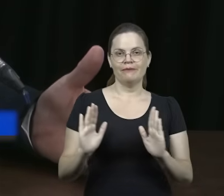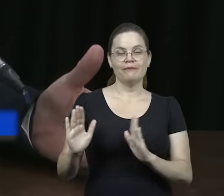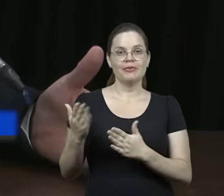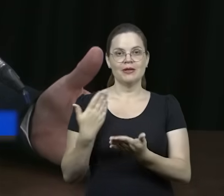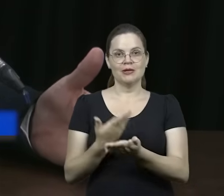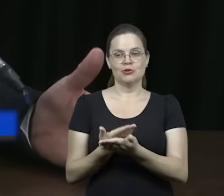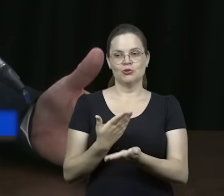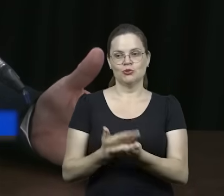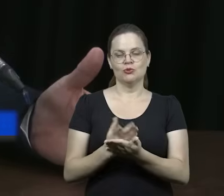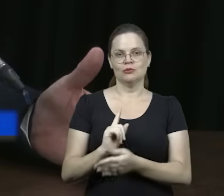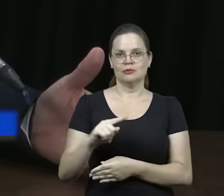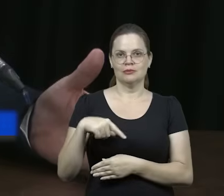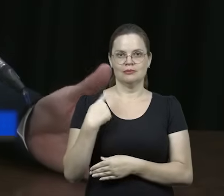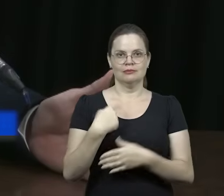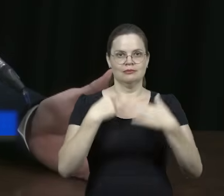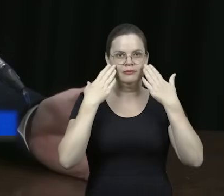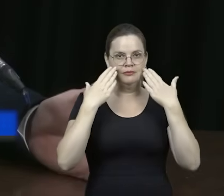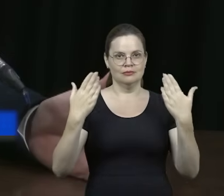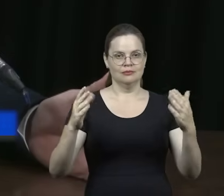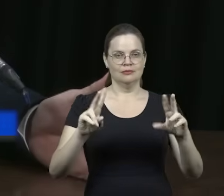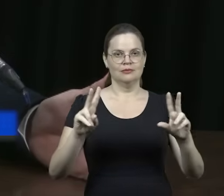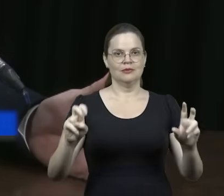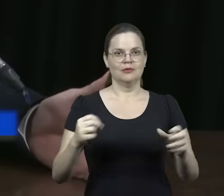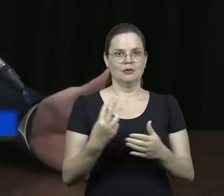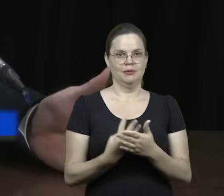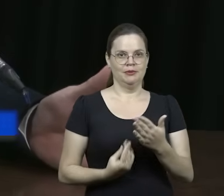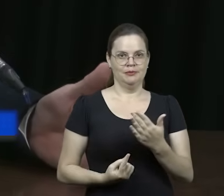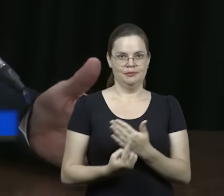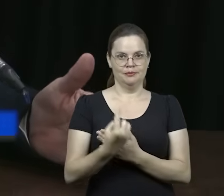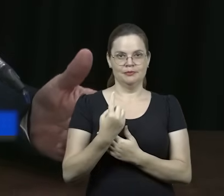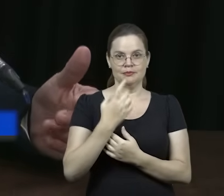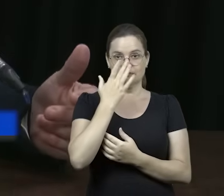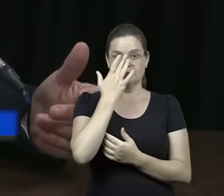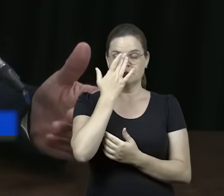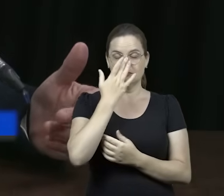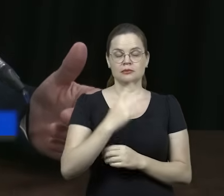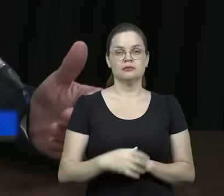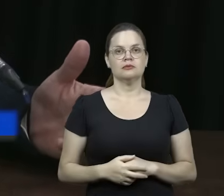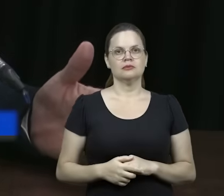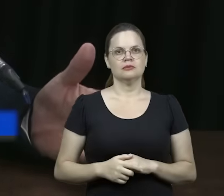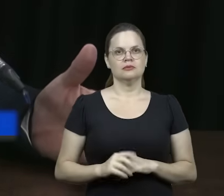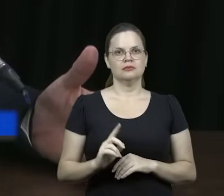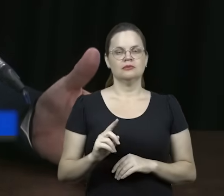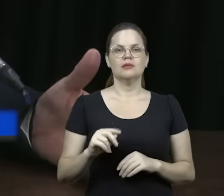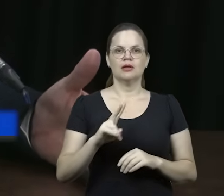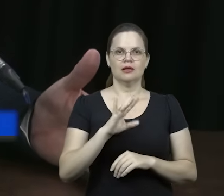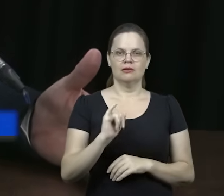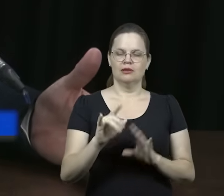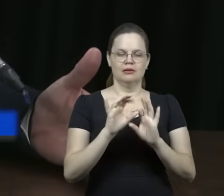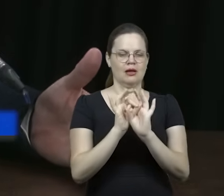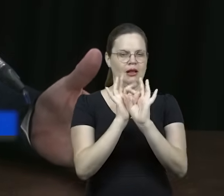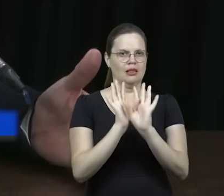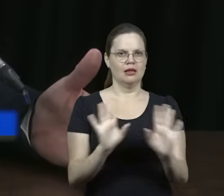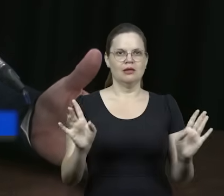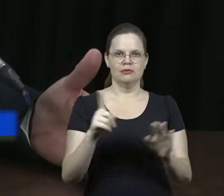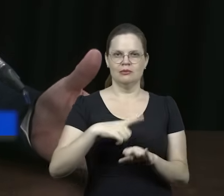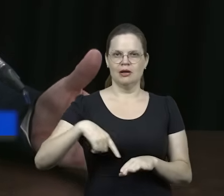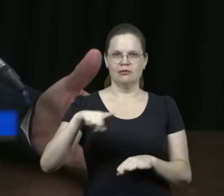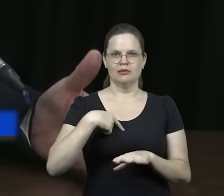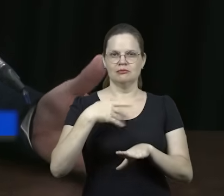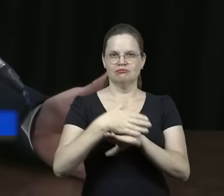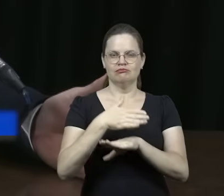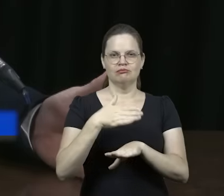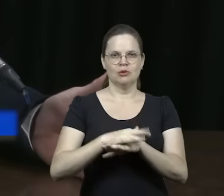estudos que nós apresentamos acerca da Trindade, que estarão disponibilizados no canal